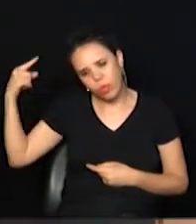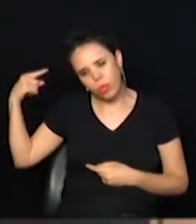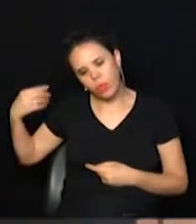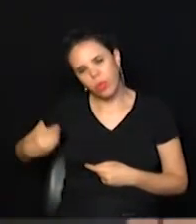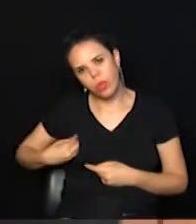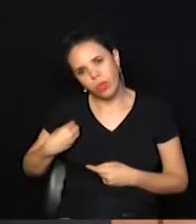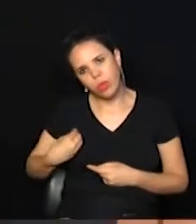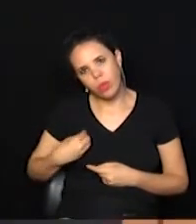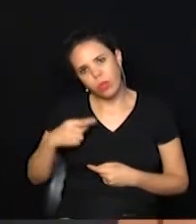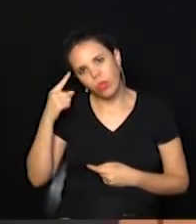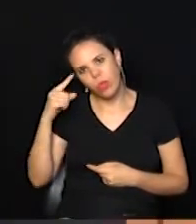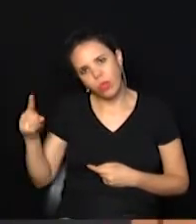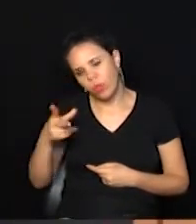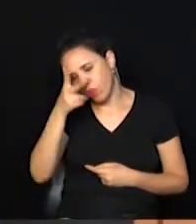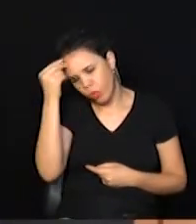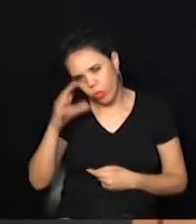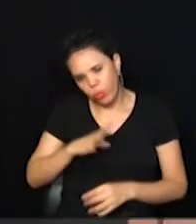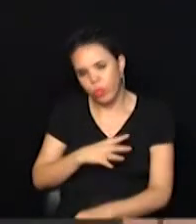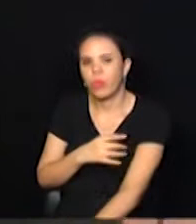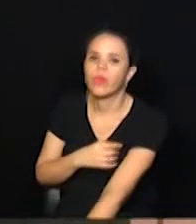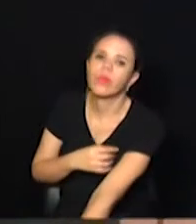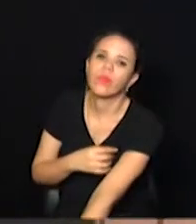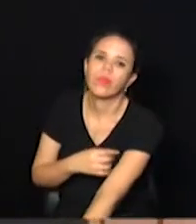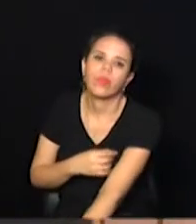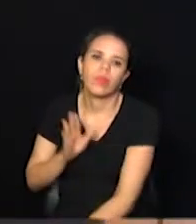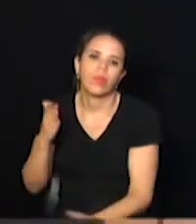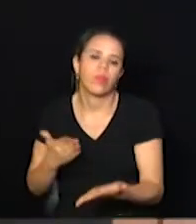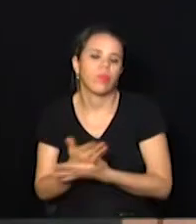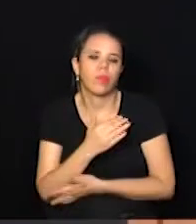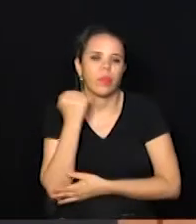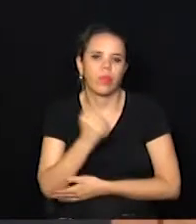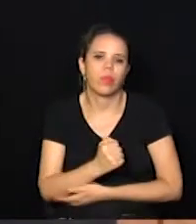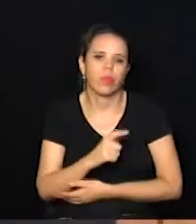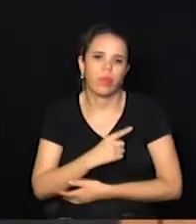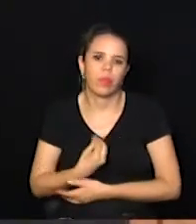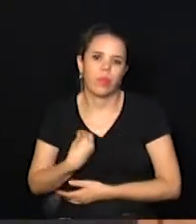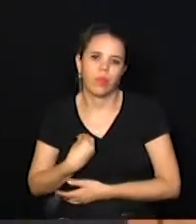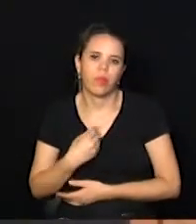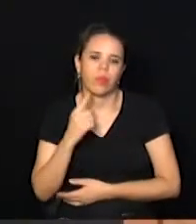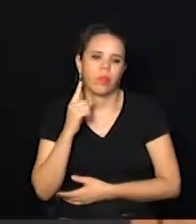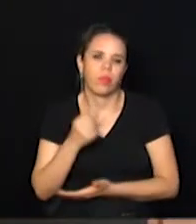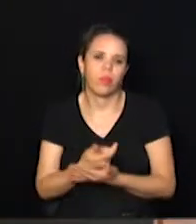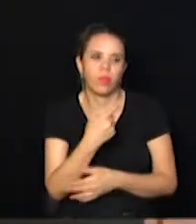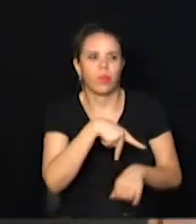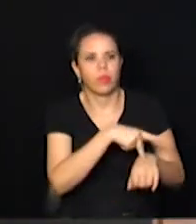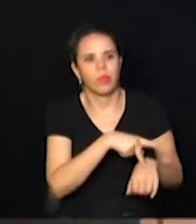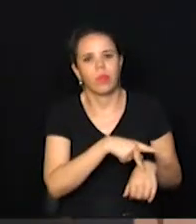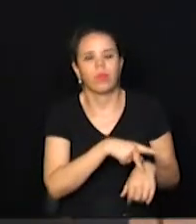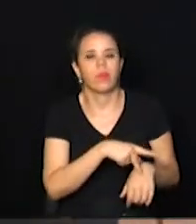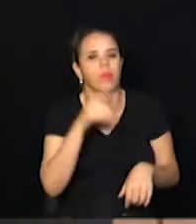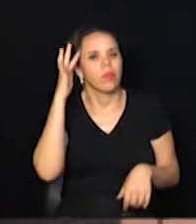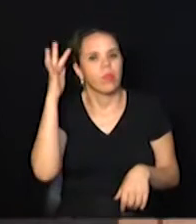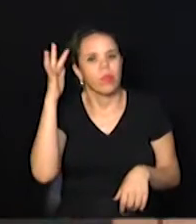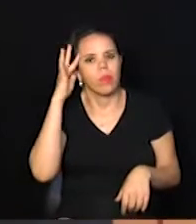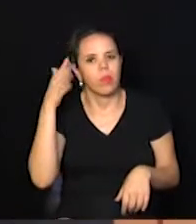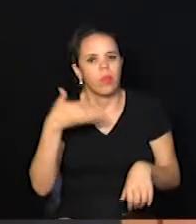mim, num dia onde o prefeito da cidade, que era eleito, tinha sido assassinado, a gente estava tendo um ataque em outro país, eu imaginei que a gente tivesse